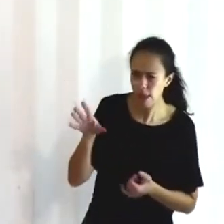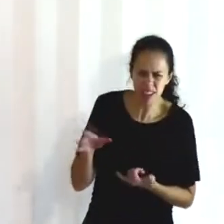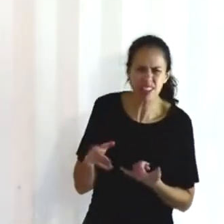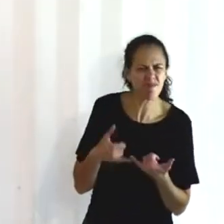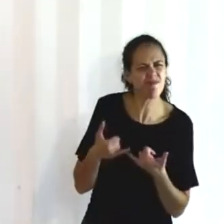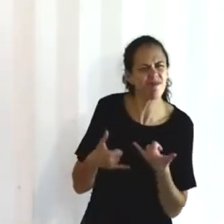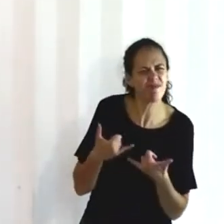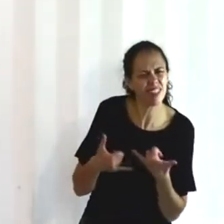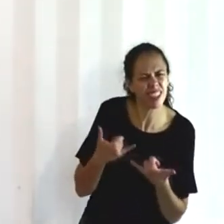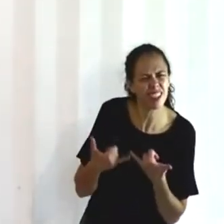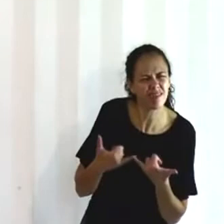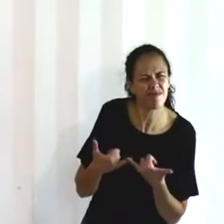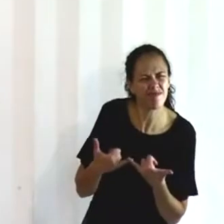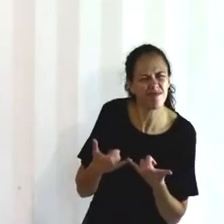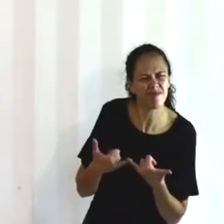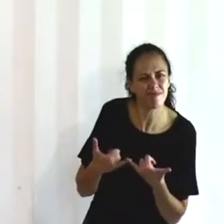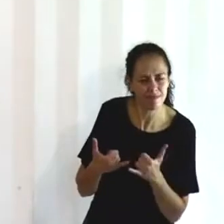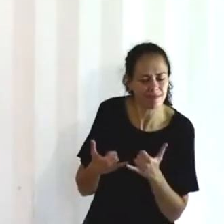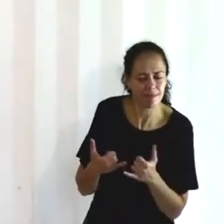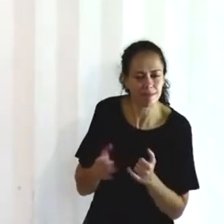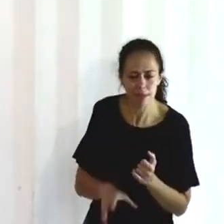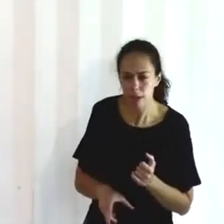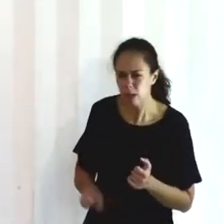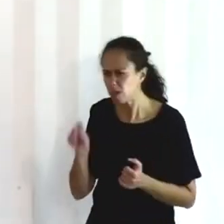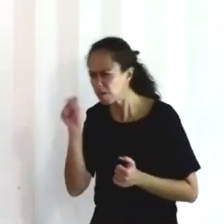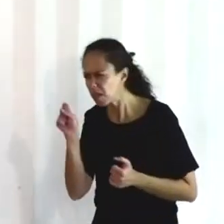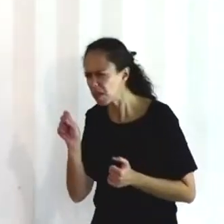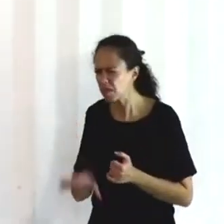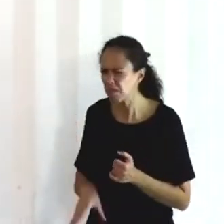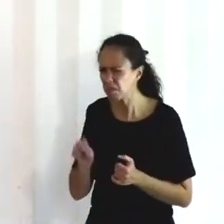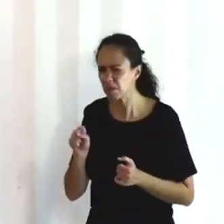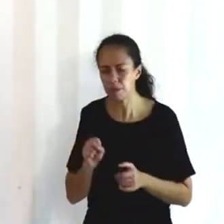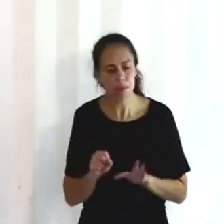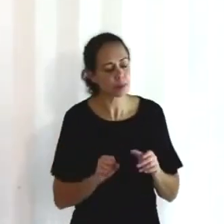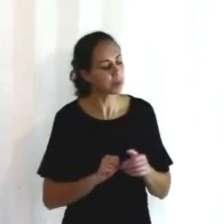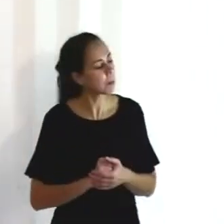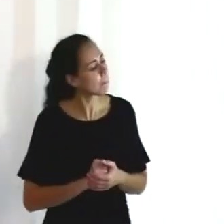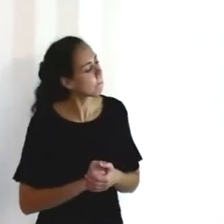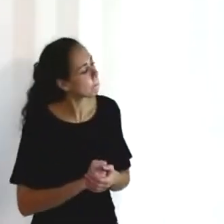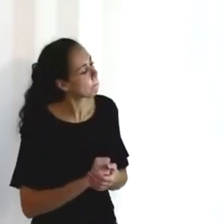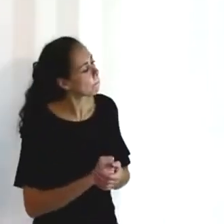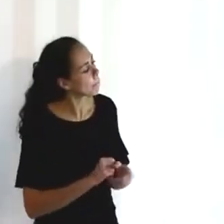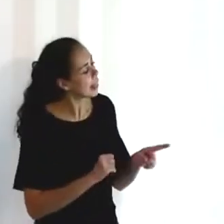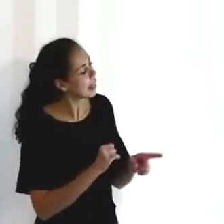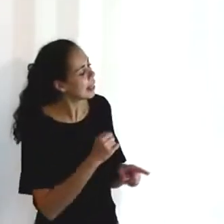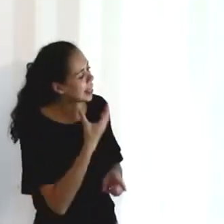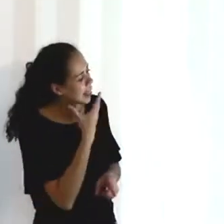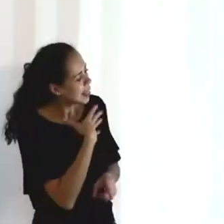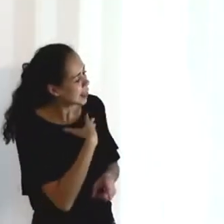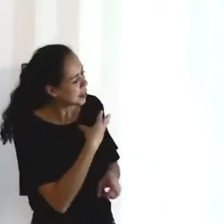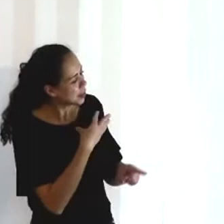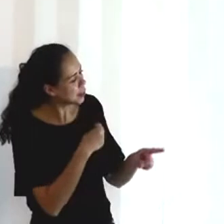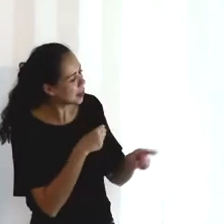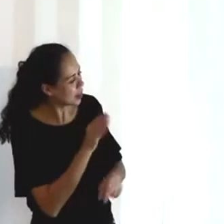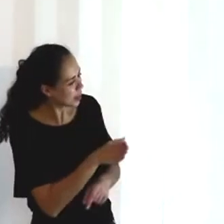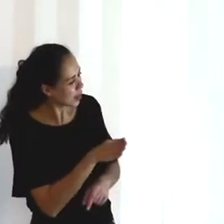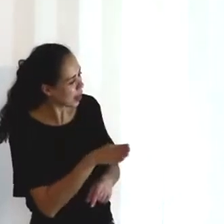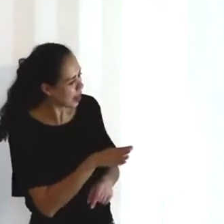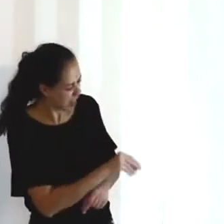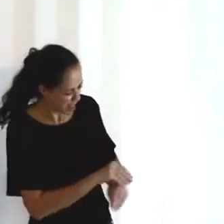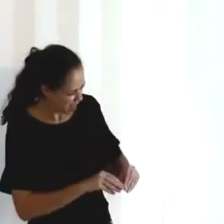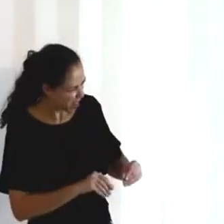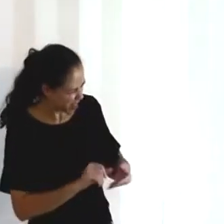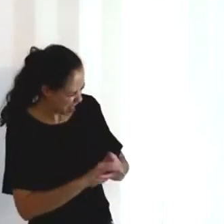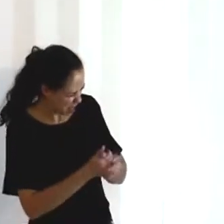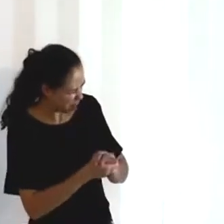1 hora com aquilo. E então o pai chegou perto e disse: e aí, meu filho, jogou toda a argila no